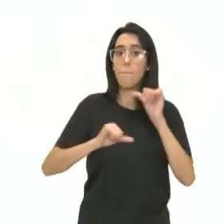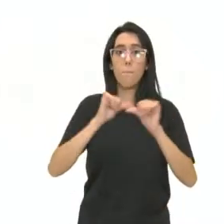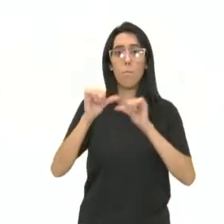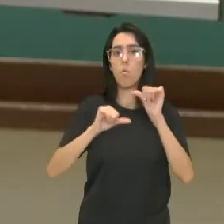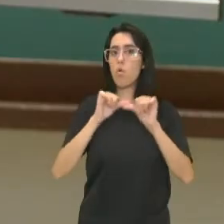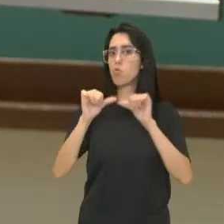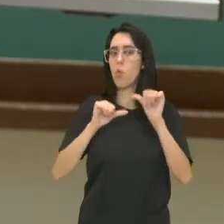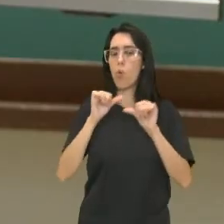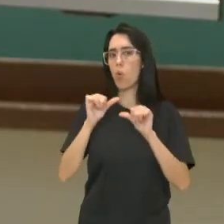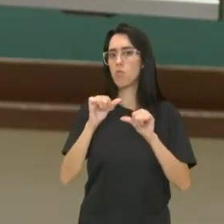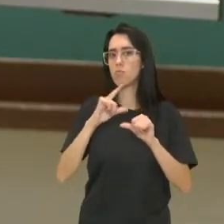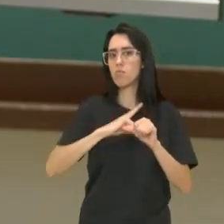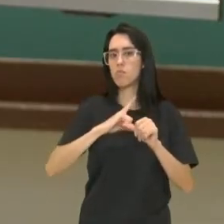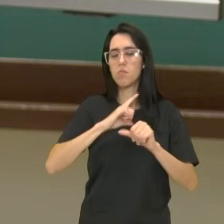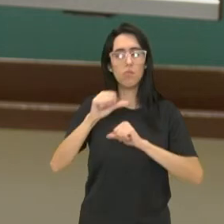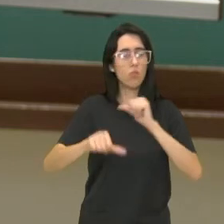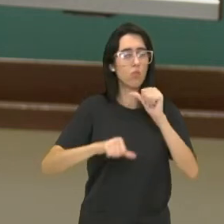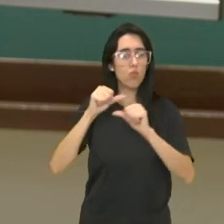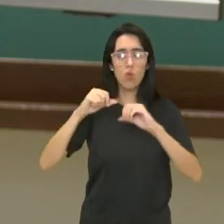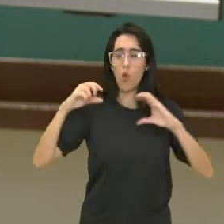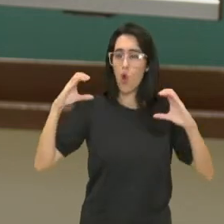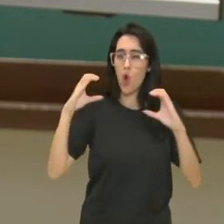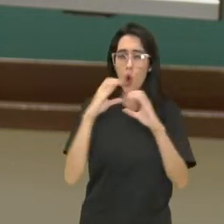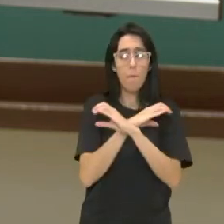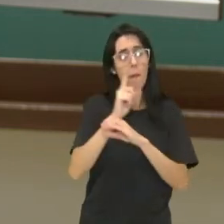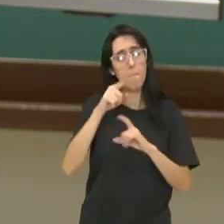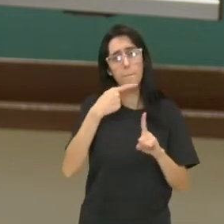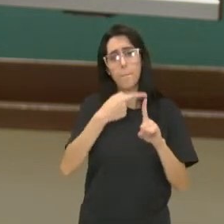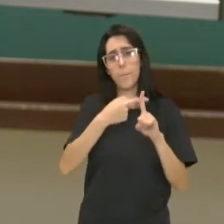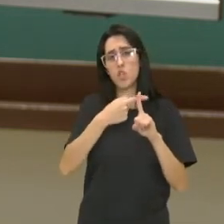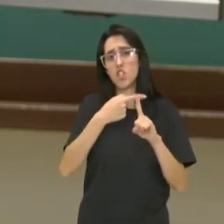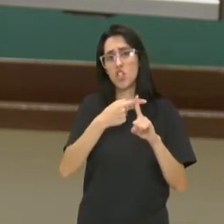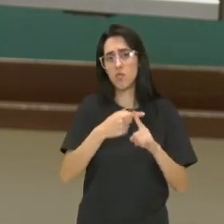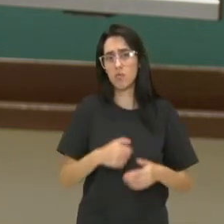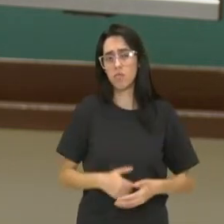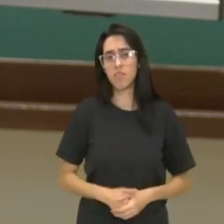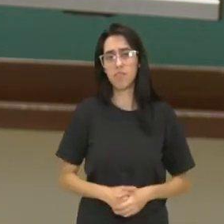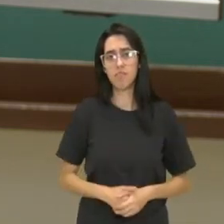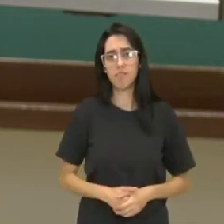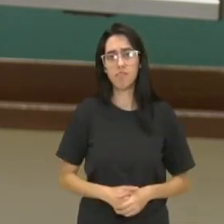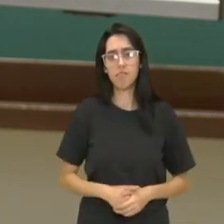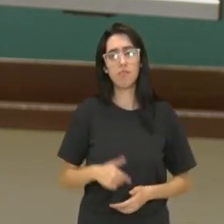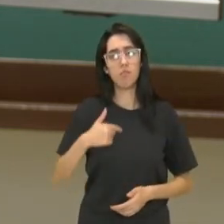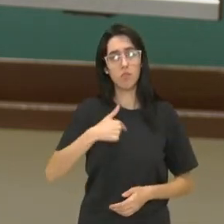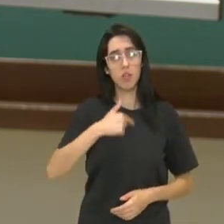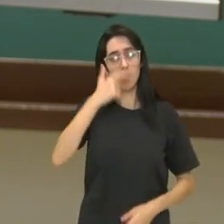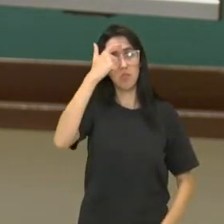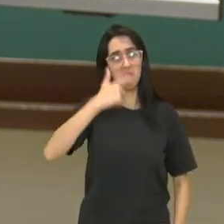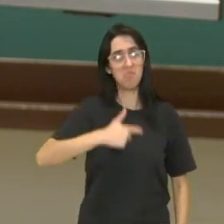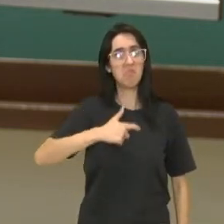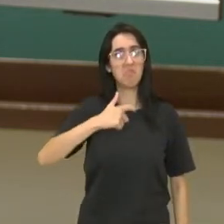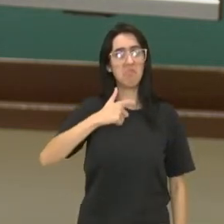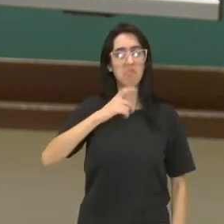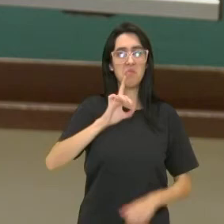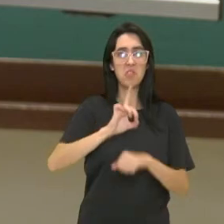uma mudança total considerada positivo. Cheguei a ser o diretor mais